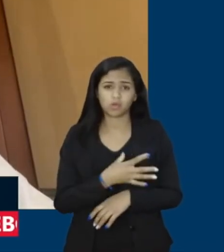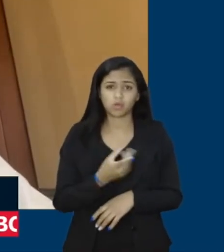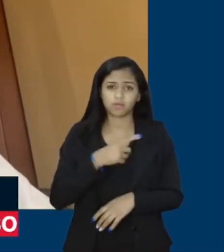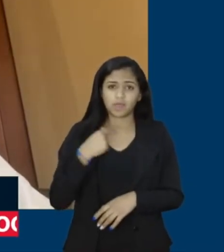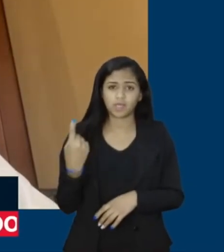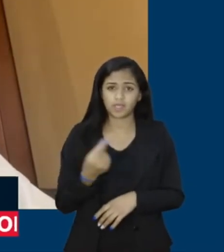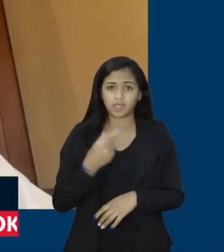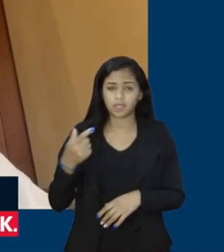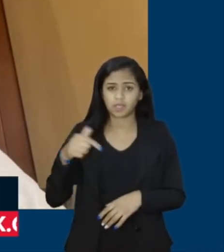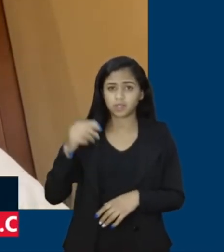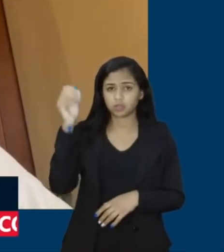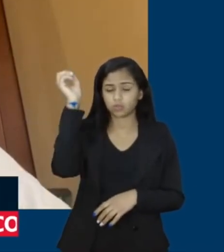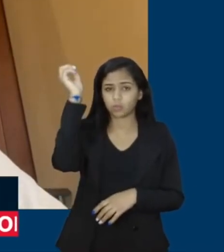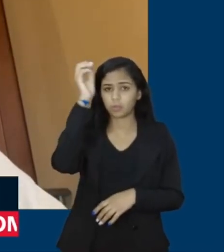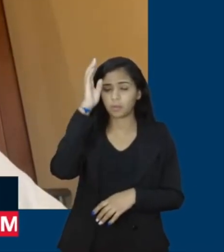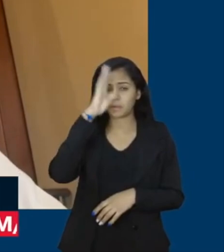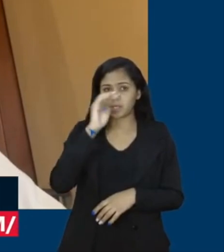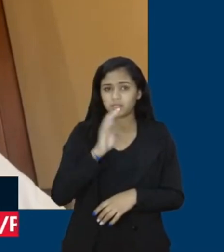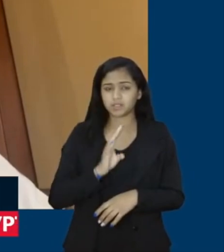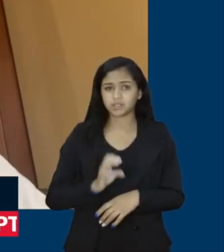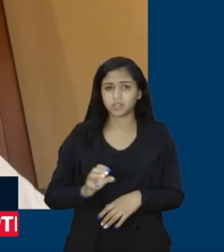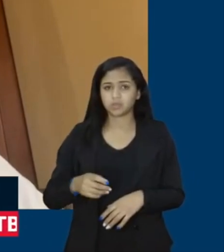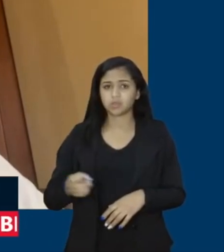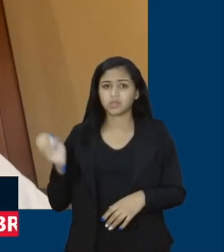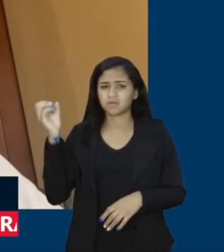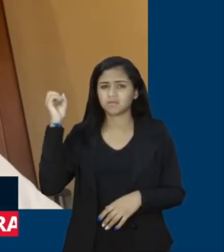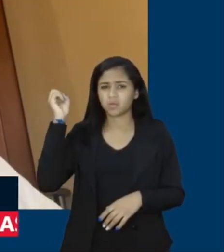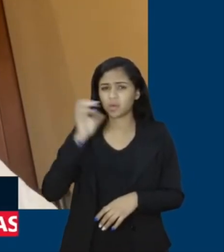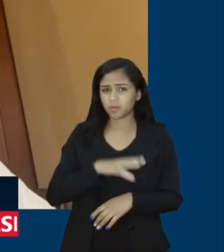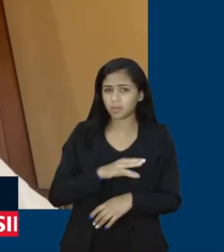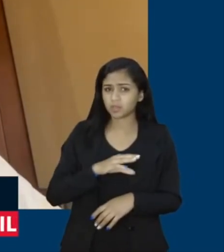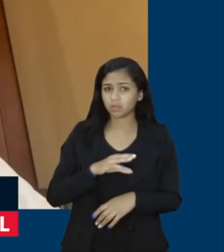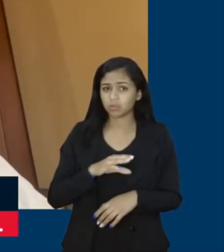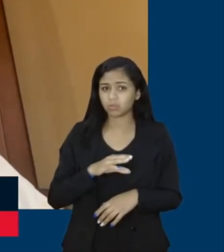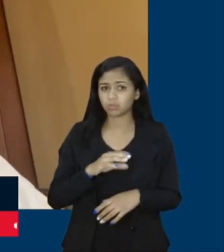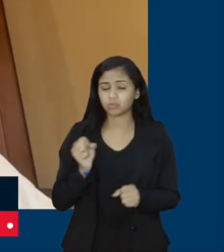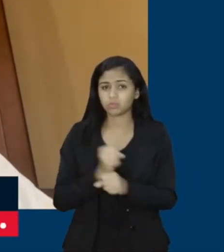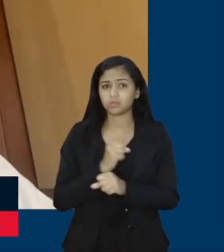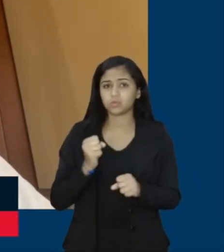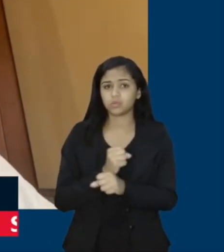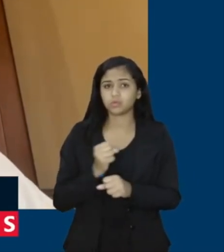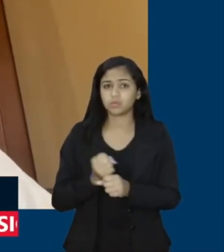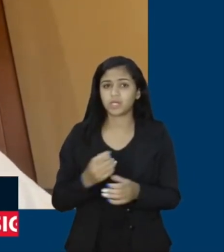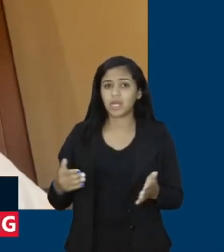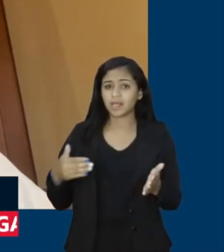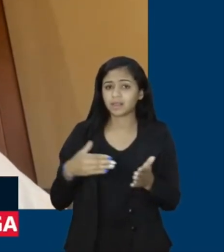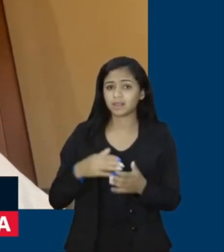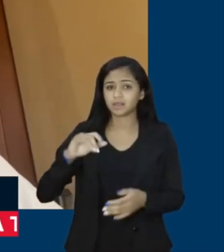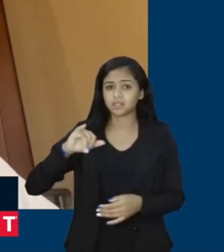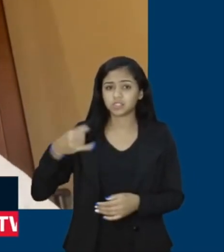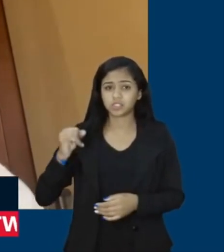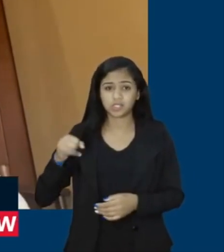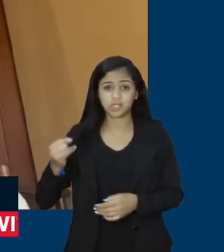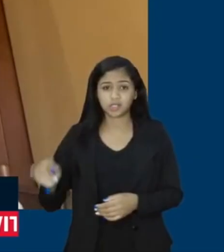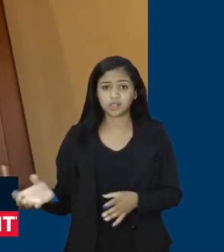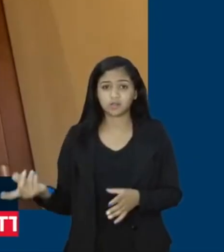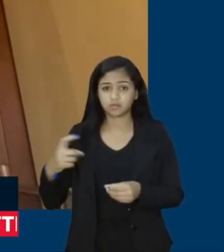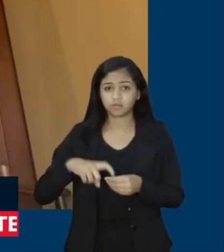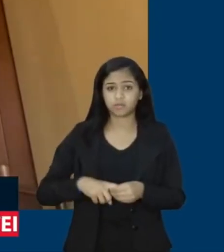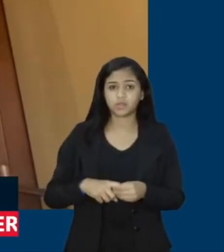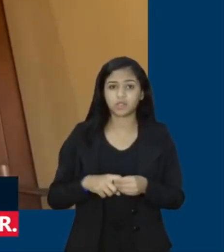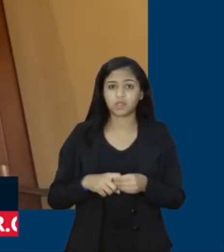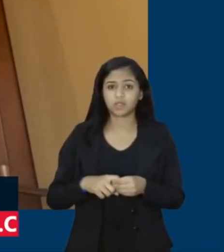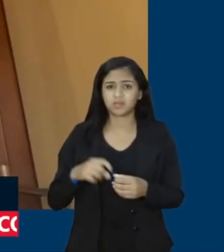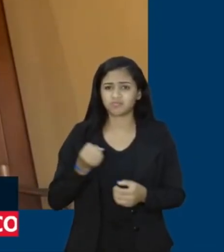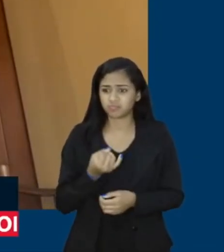teve um abandono, né? Um conjunto muito grande de obras que foram abandonadas, mas que desde janeiro estão sendo retomadas. Eu perdi as